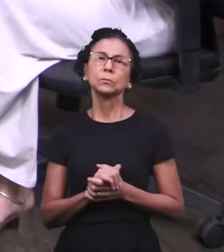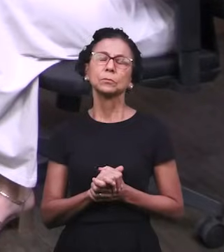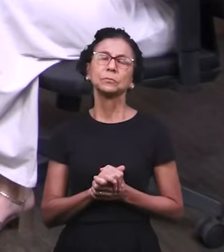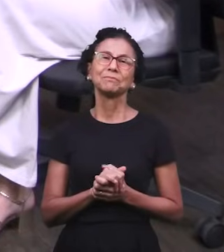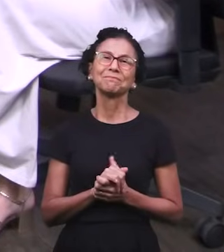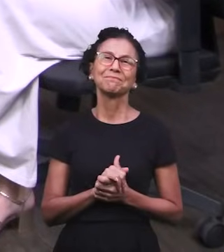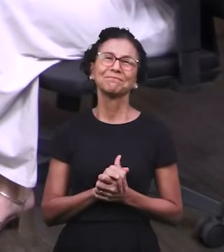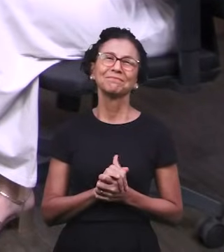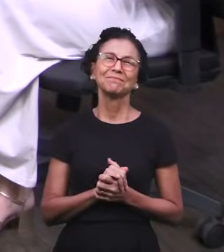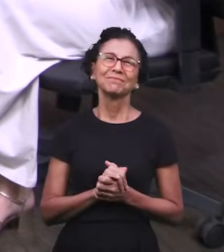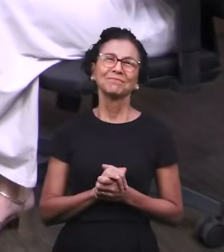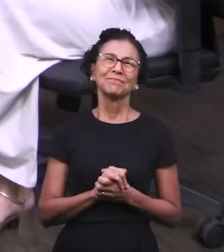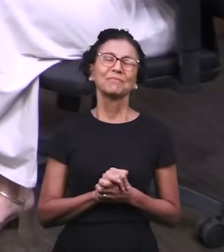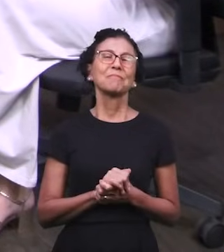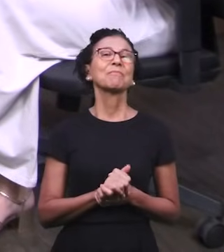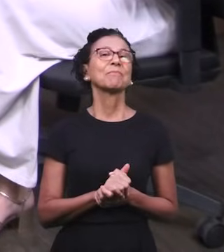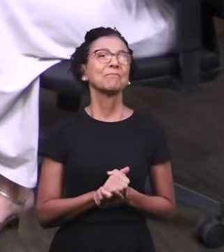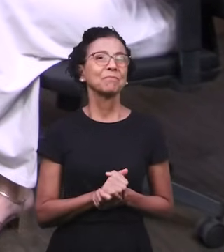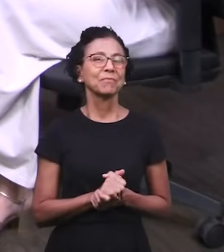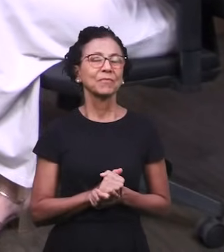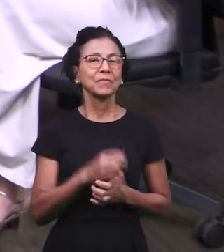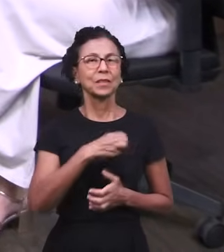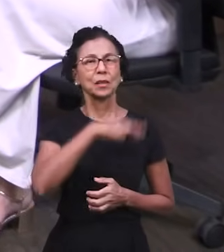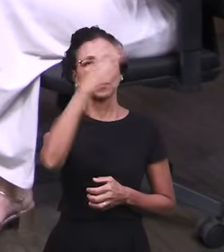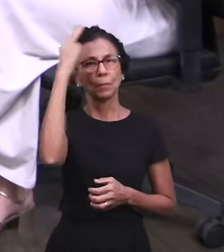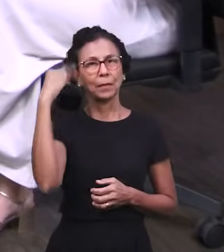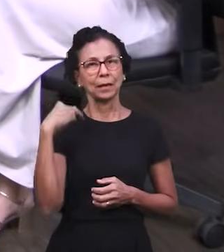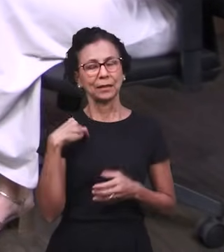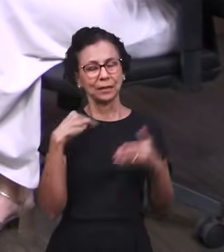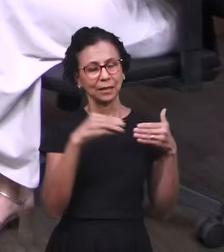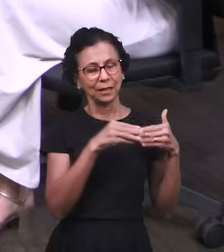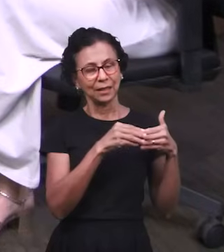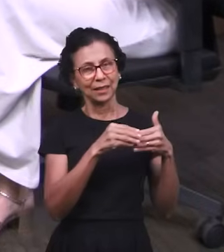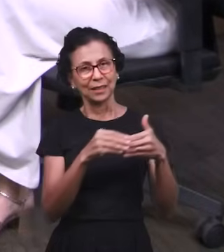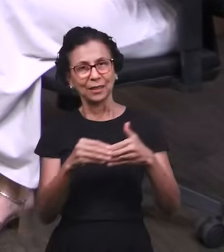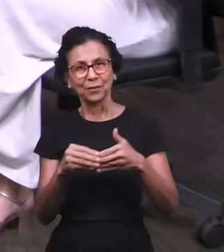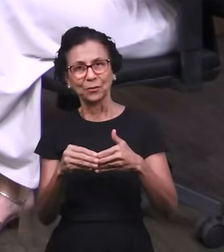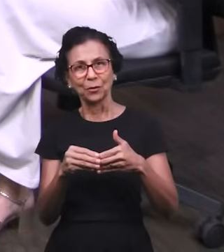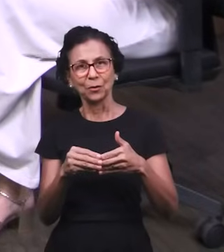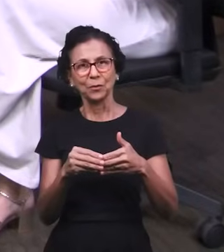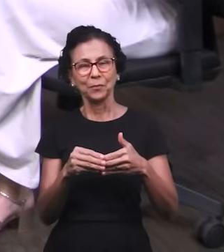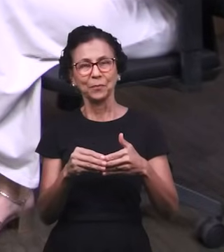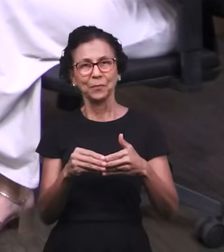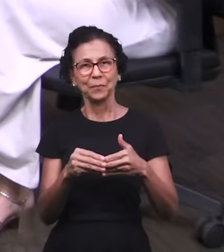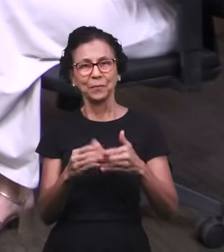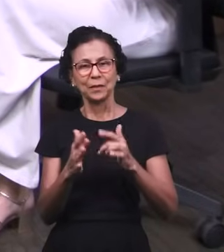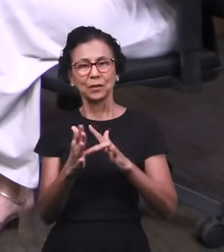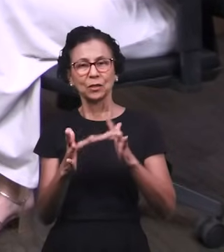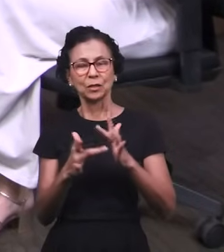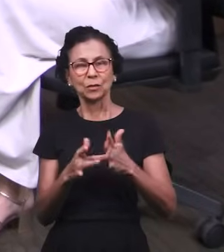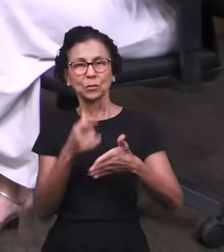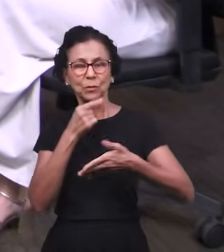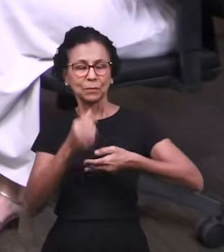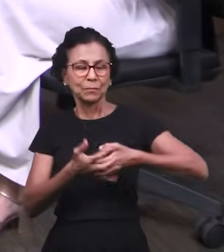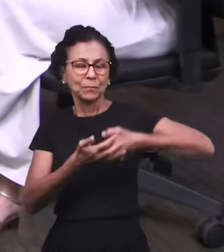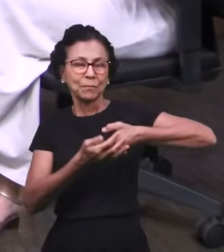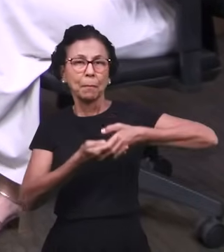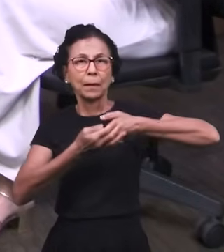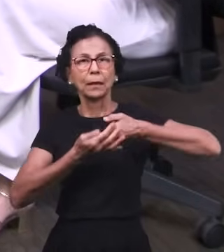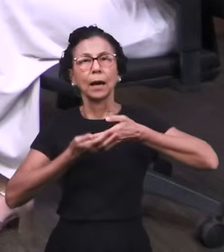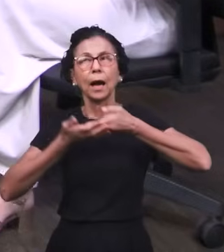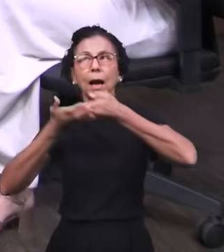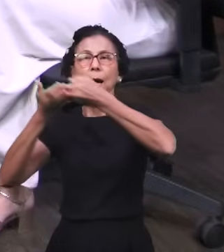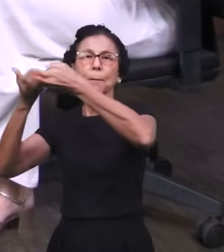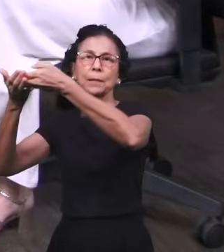que estava por acontecer naqueles dias. E aí a gente volta à associação dos